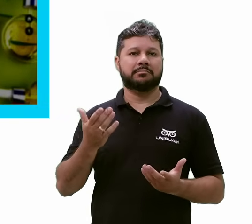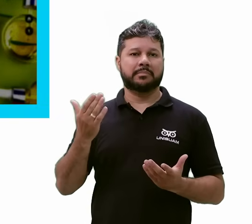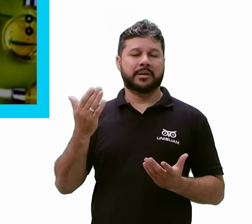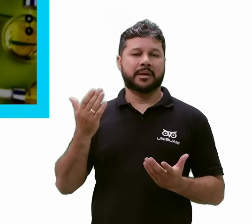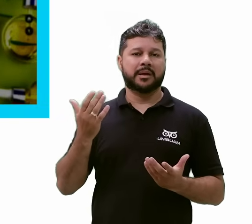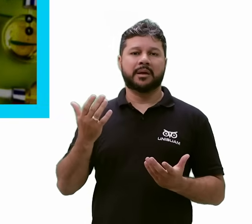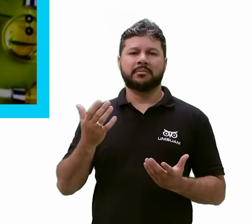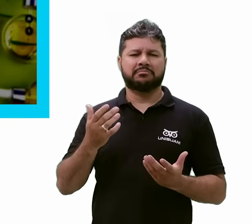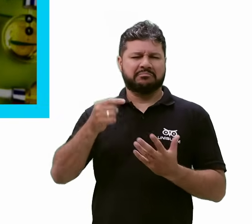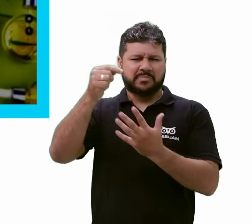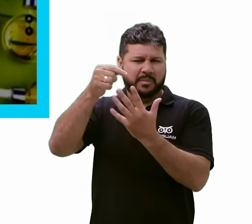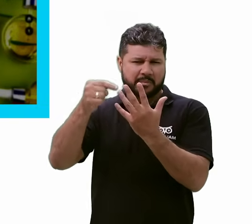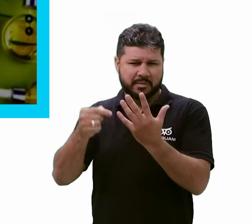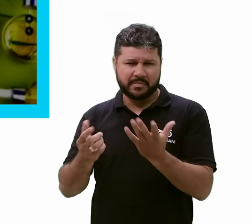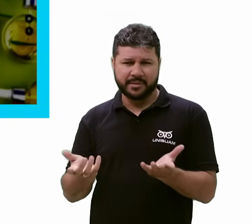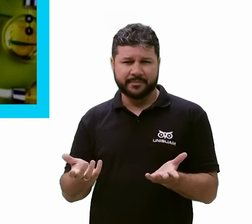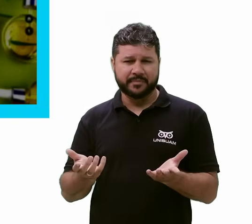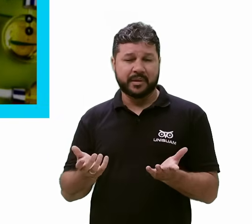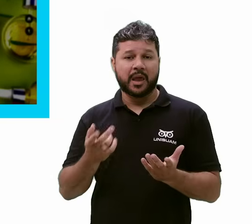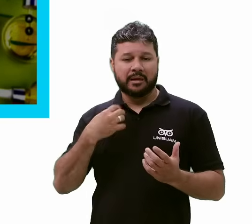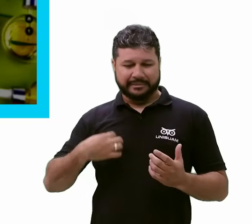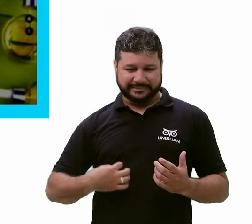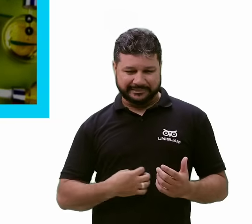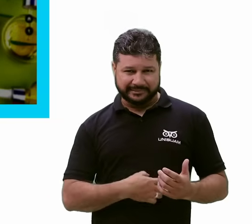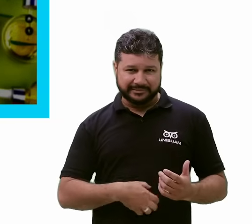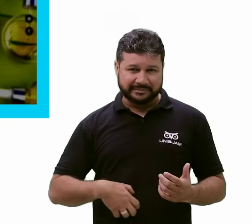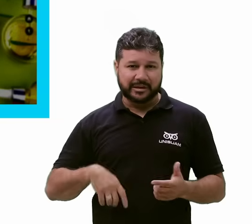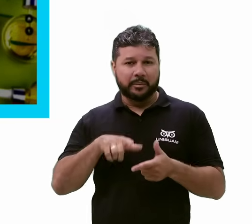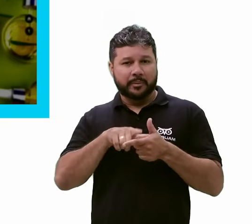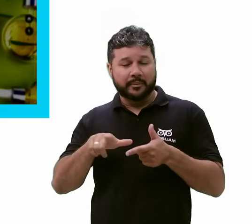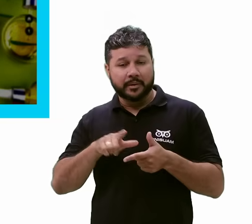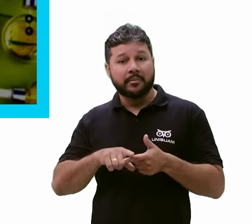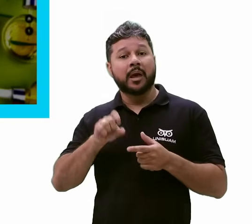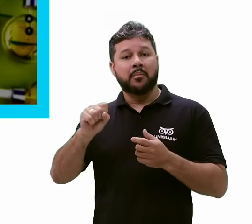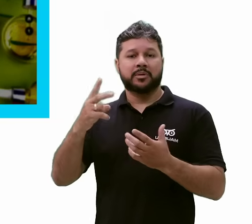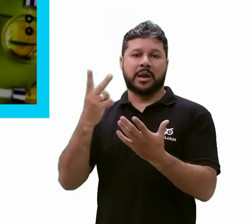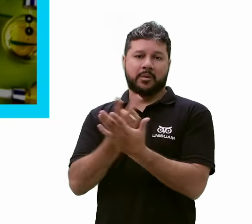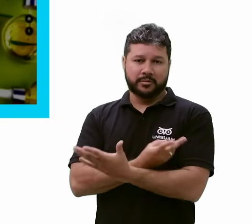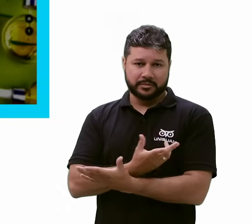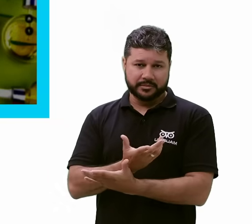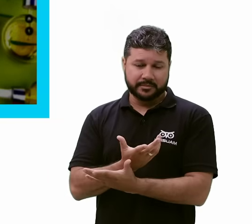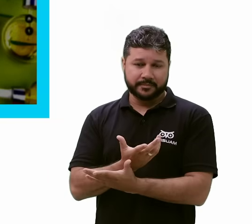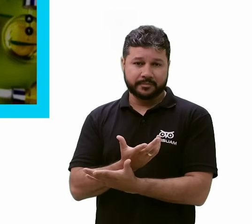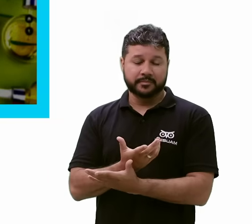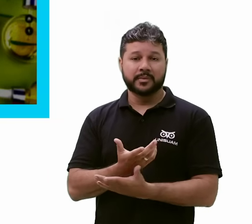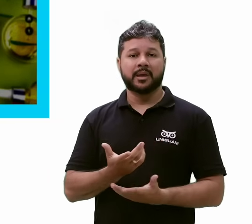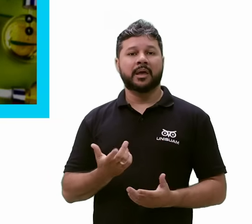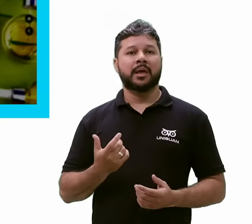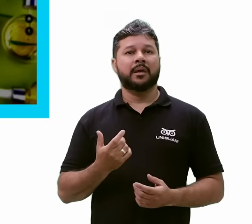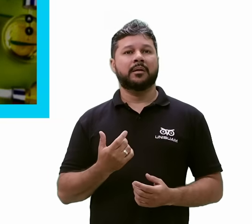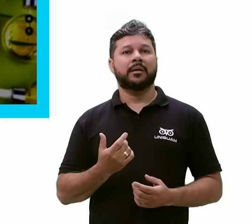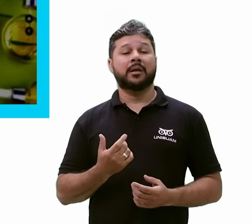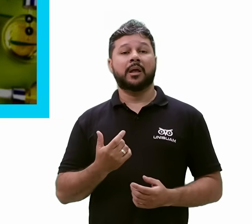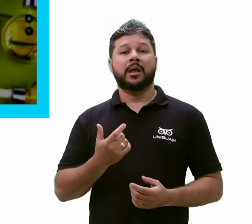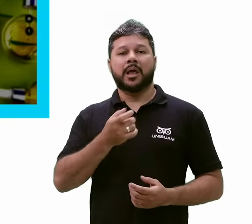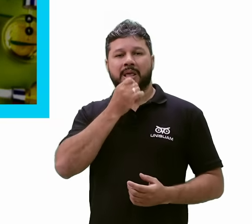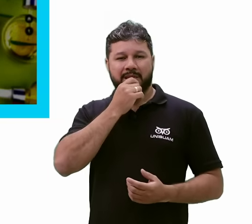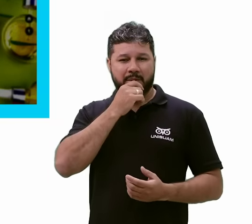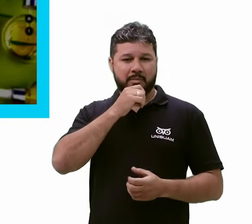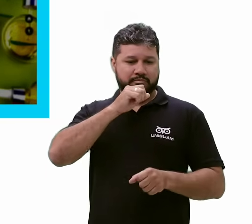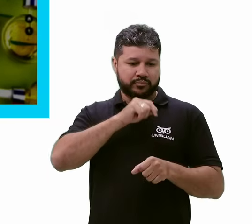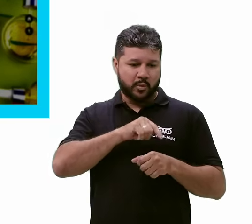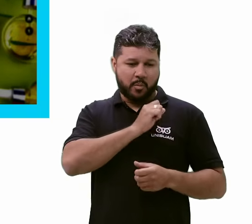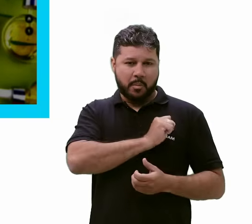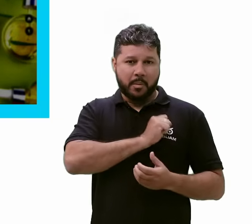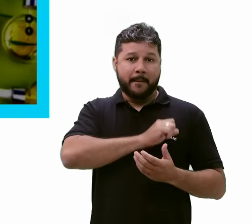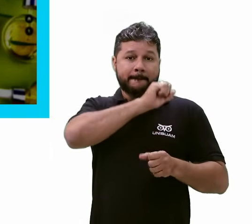cardiorrespiratório, enfim, gastrointestinal, e aí isso pode acontecer. Eu não vou ter parada